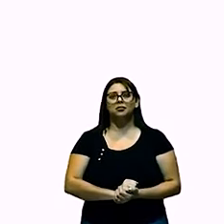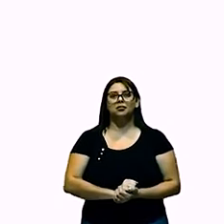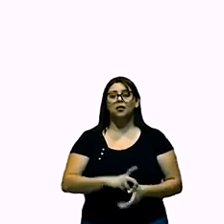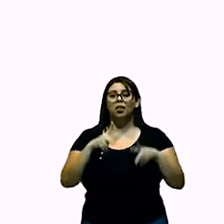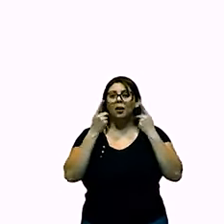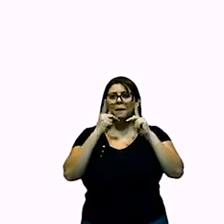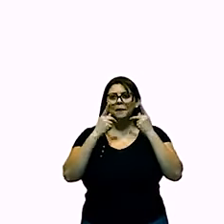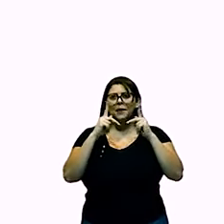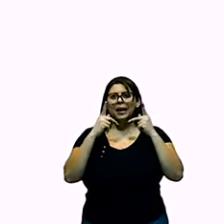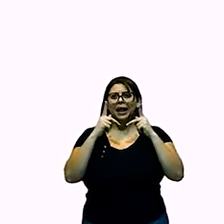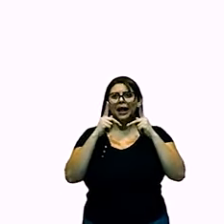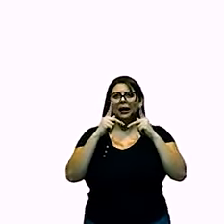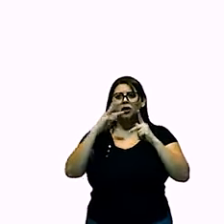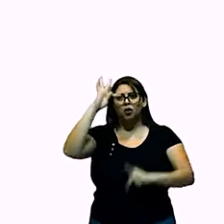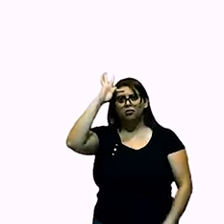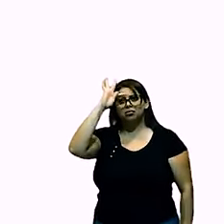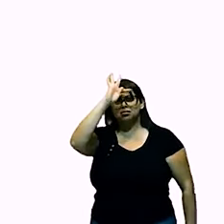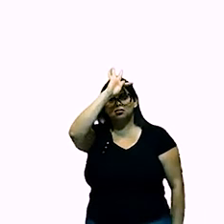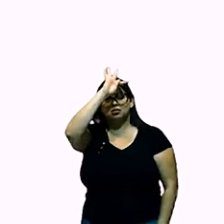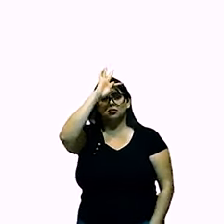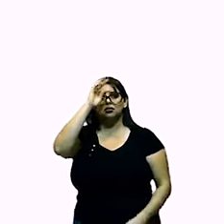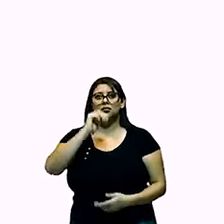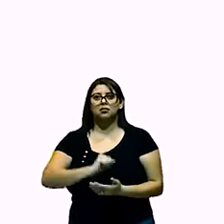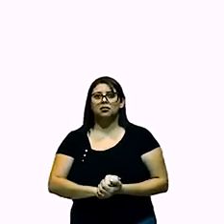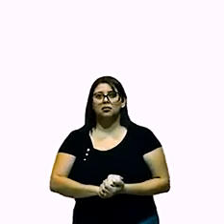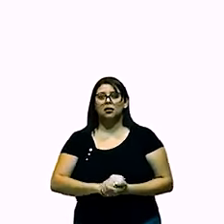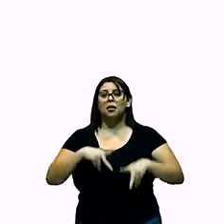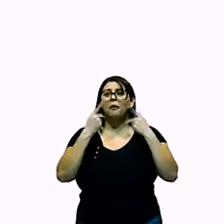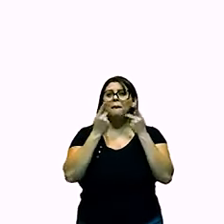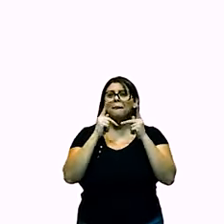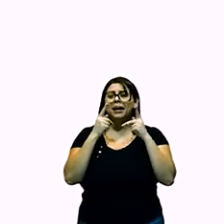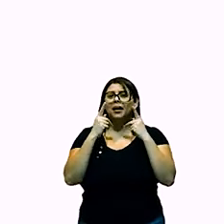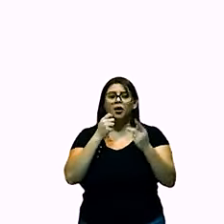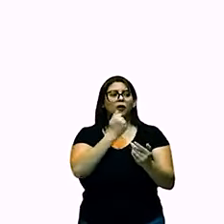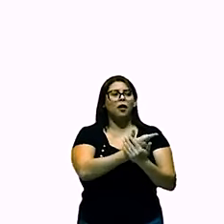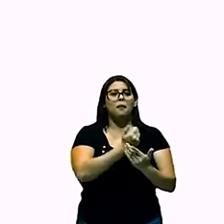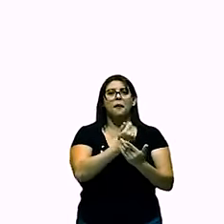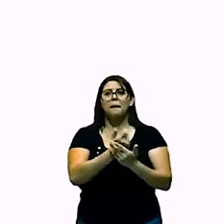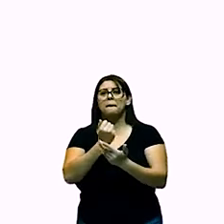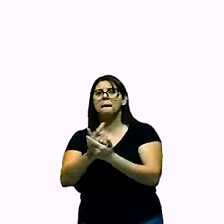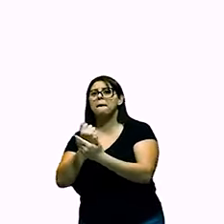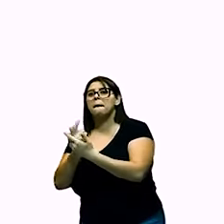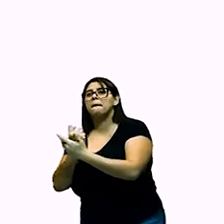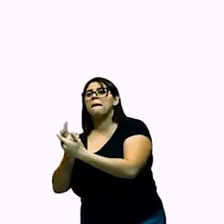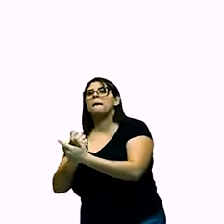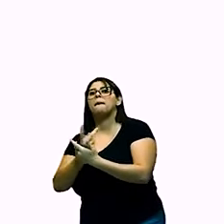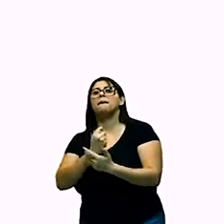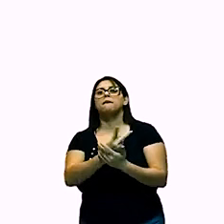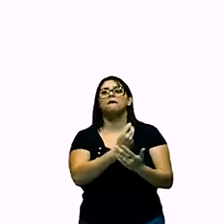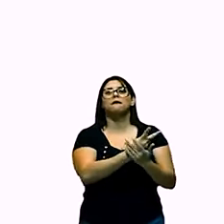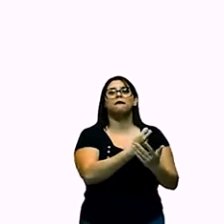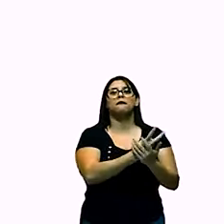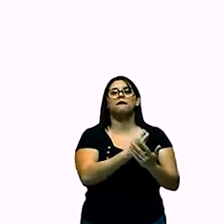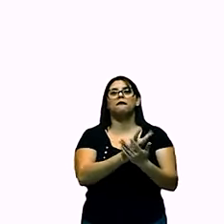eloquente, e ele saiu por todos os cantos pregando e vendendo as indulgências. E ele era